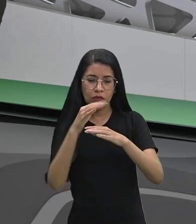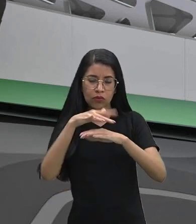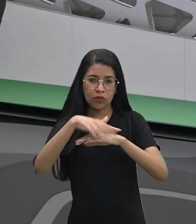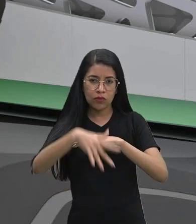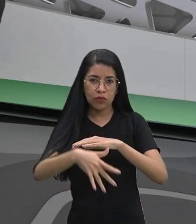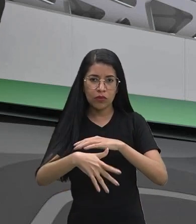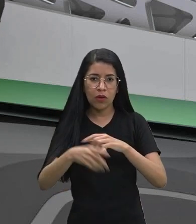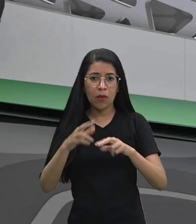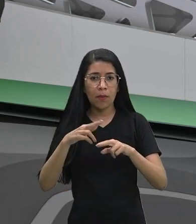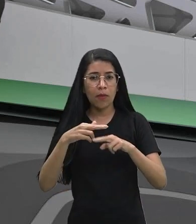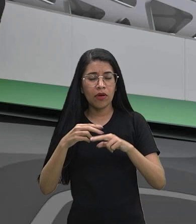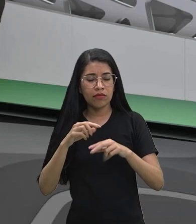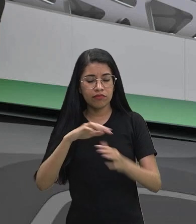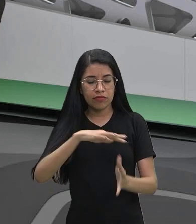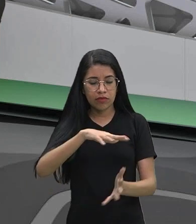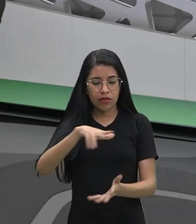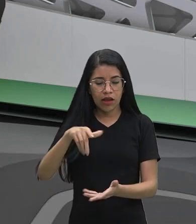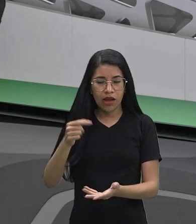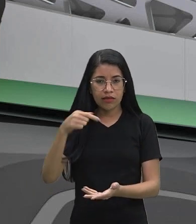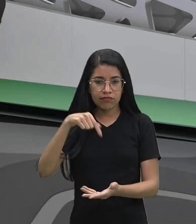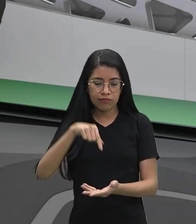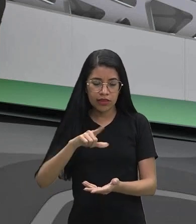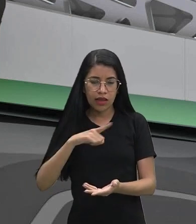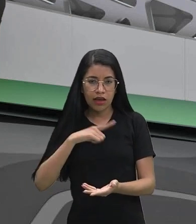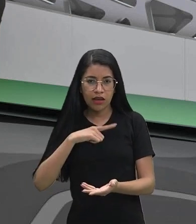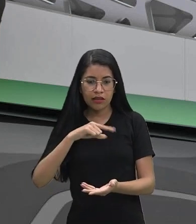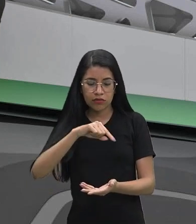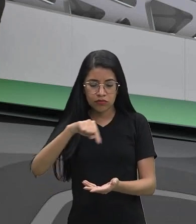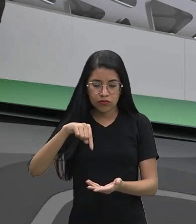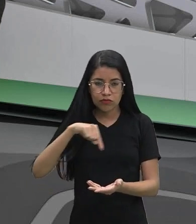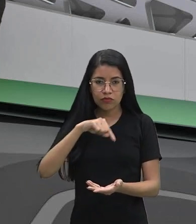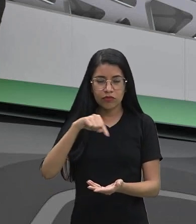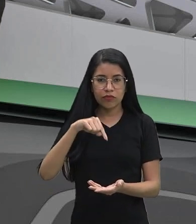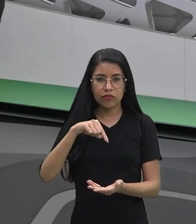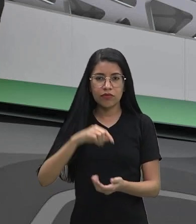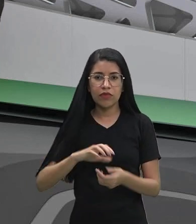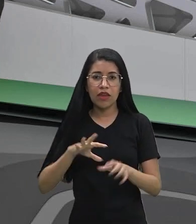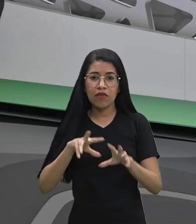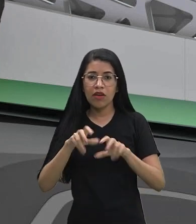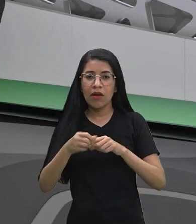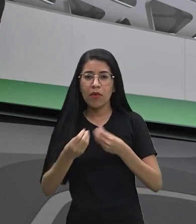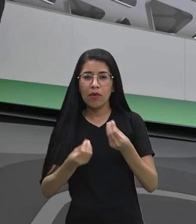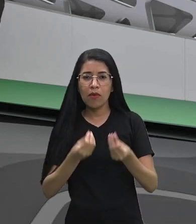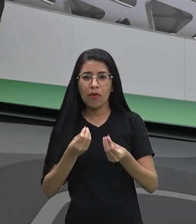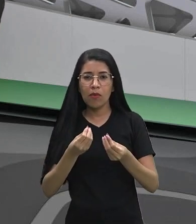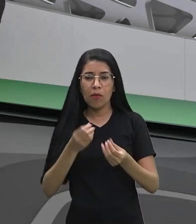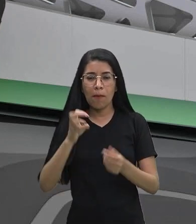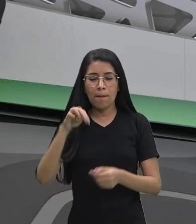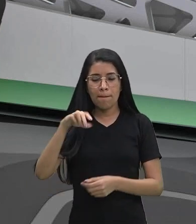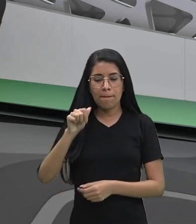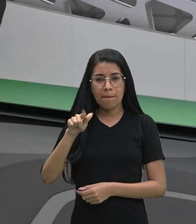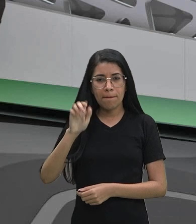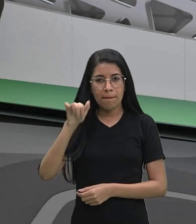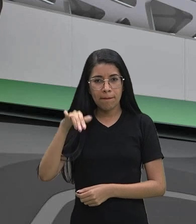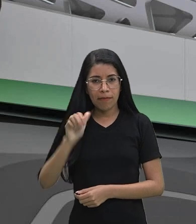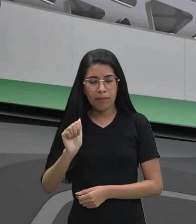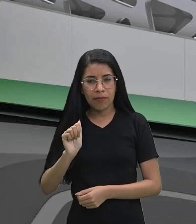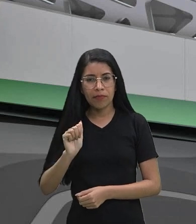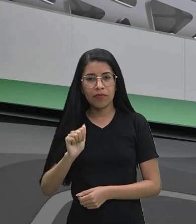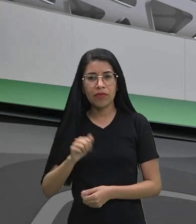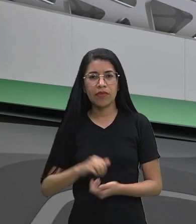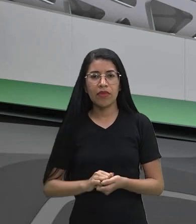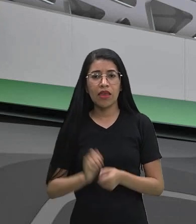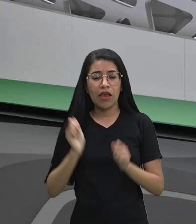instabilidade, embaixo da crosta terrestre tem um manto, tá bom? E o manto é formado por magma, né? O magma, ele